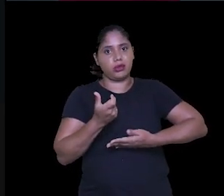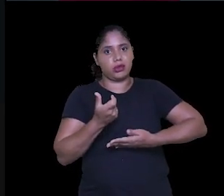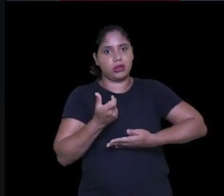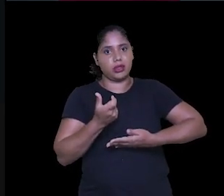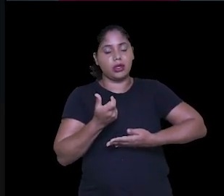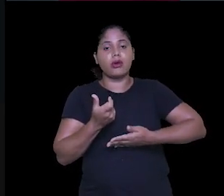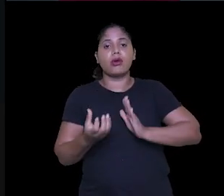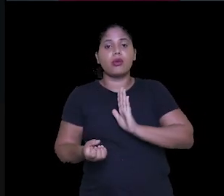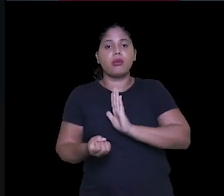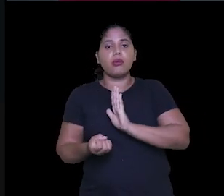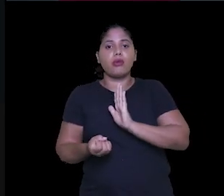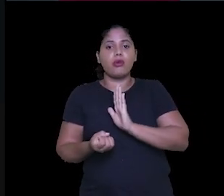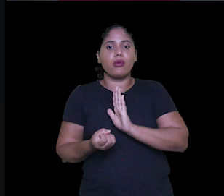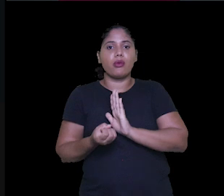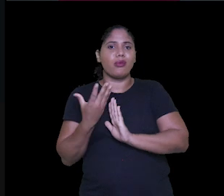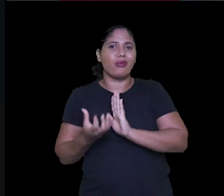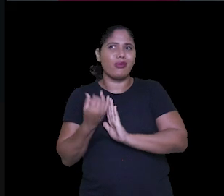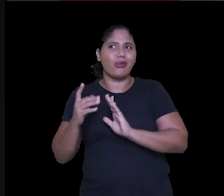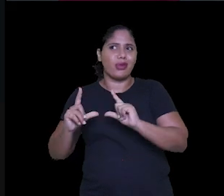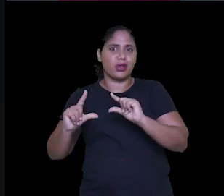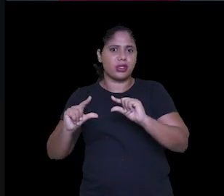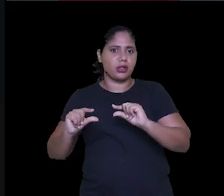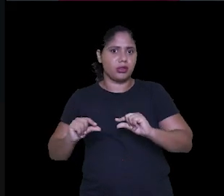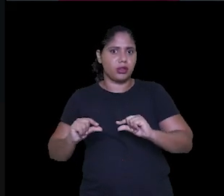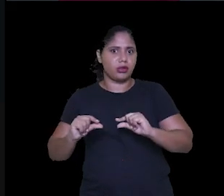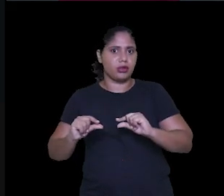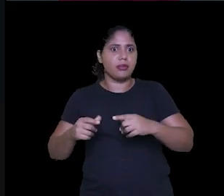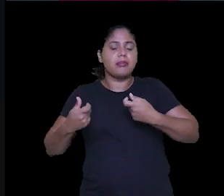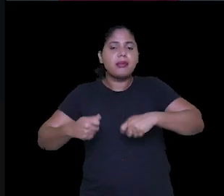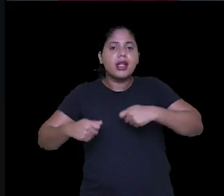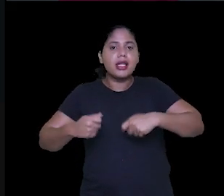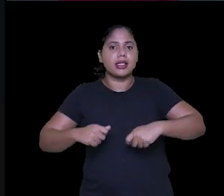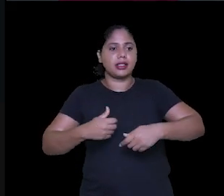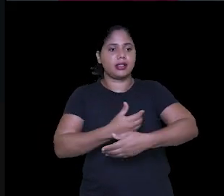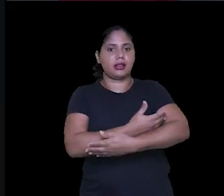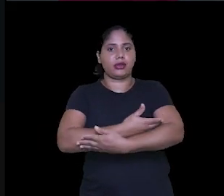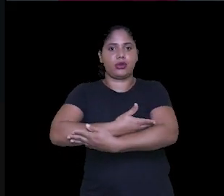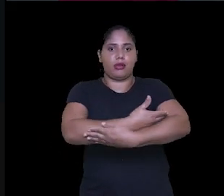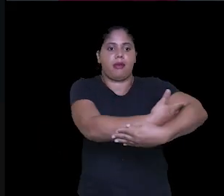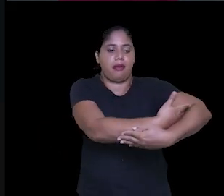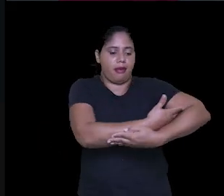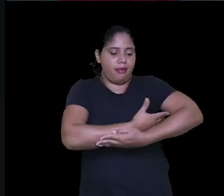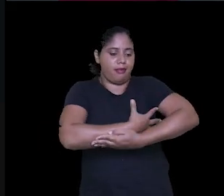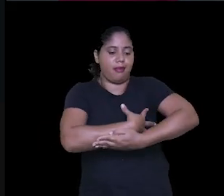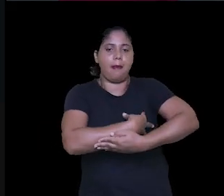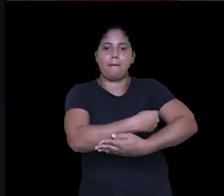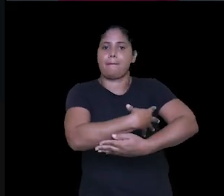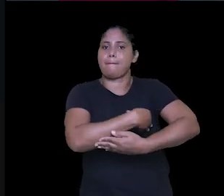Escola de Saúde de Pernambuco e o contato. Obrigada e um bom curso.